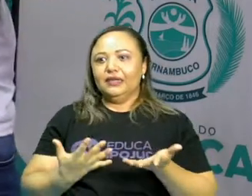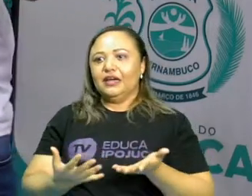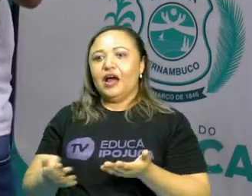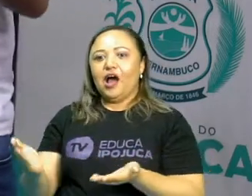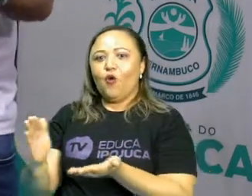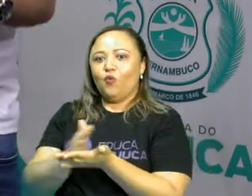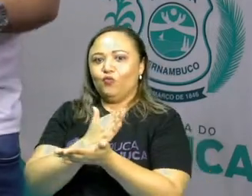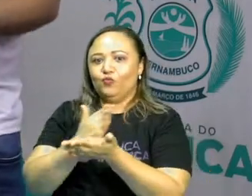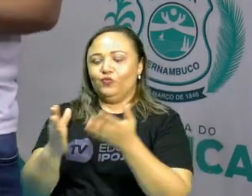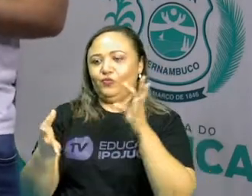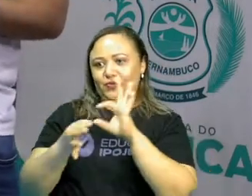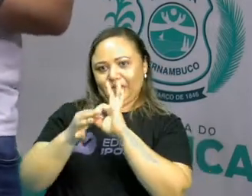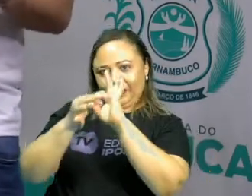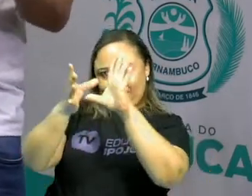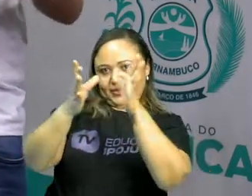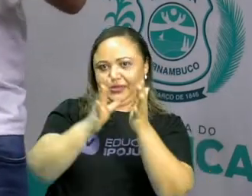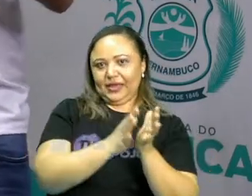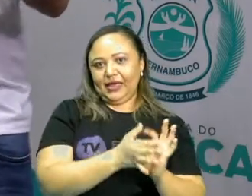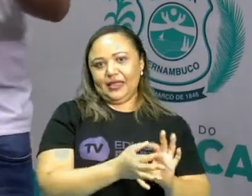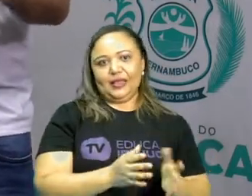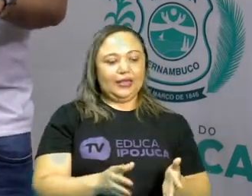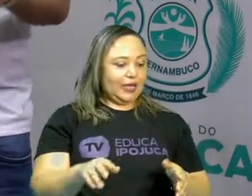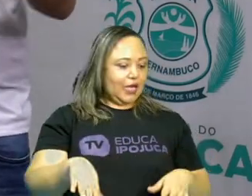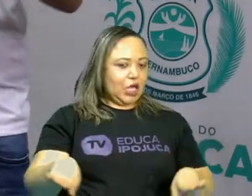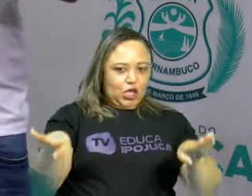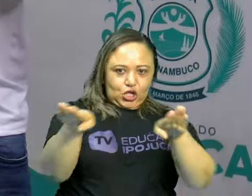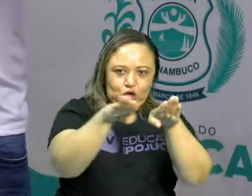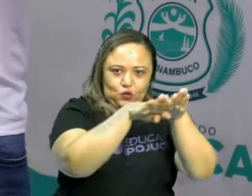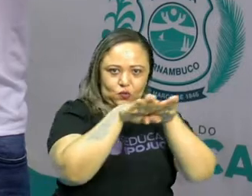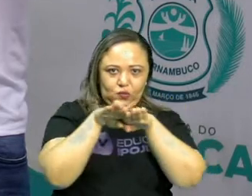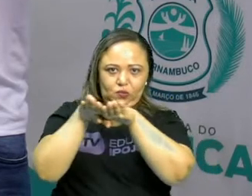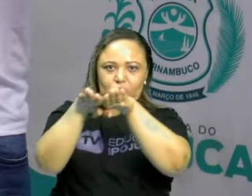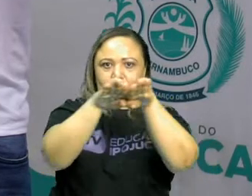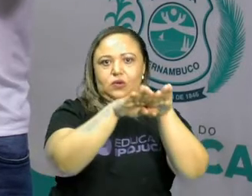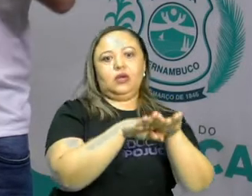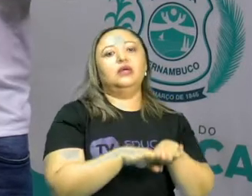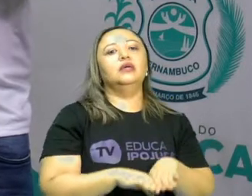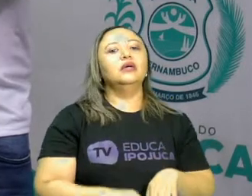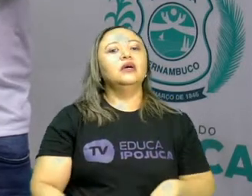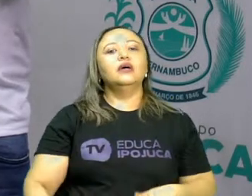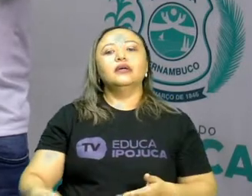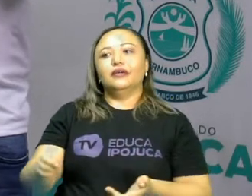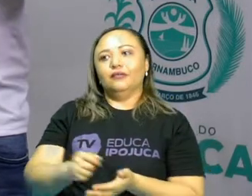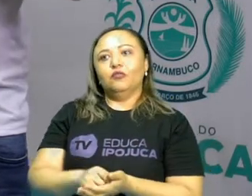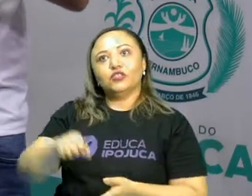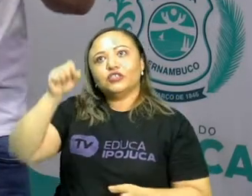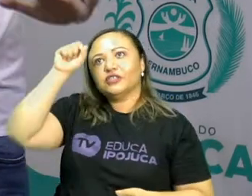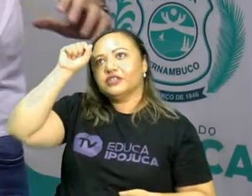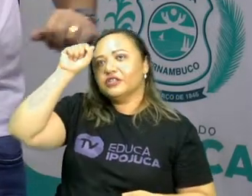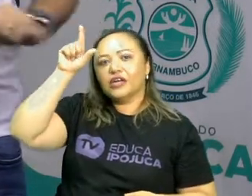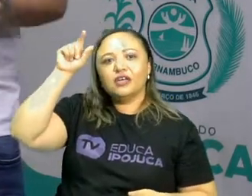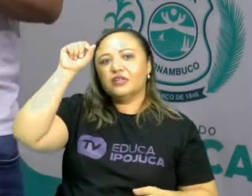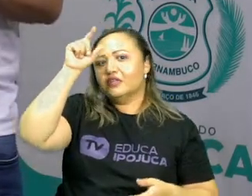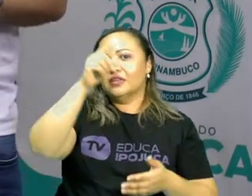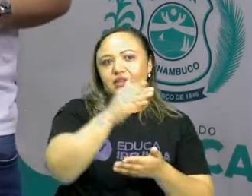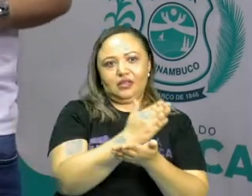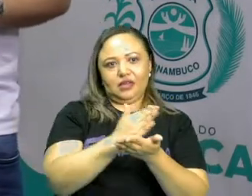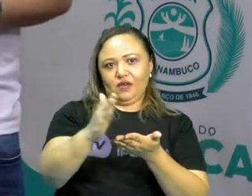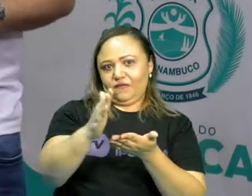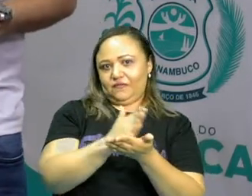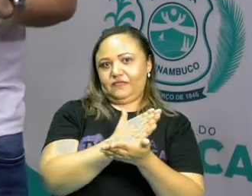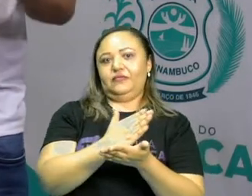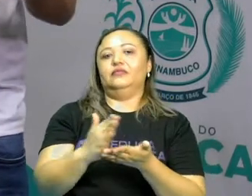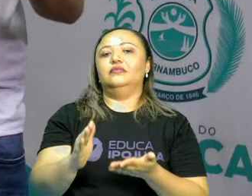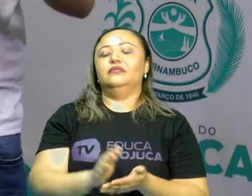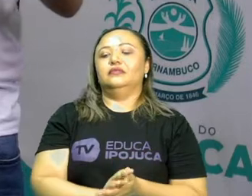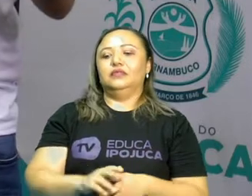de fraternidade, certo? Esses ideais, eles vão fazer com que o antigo regime ele perca as suas